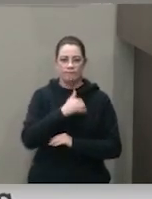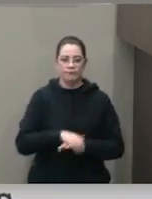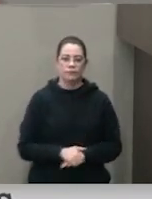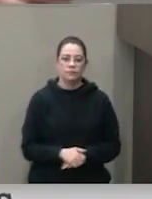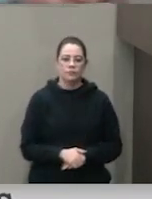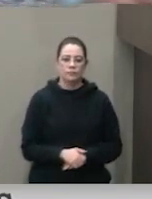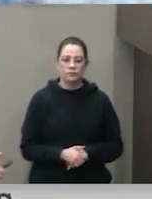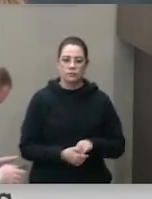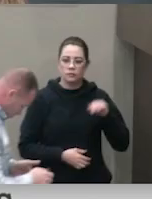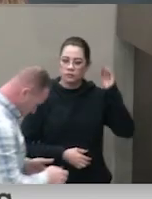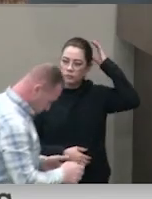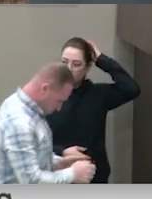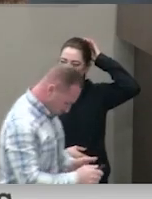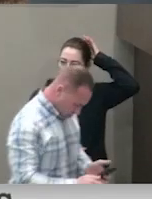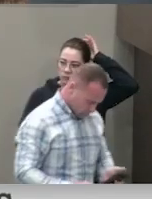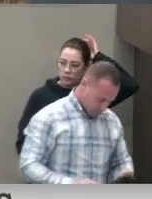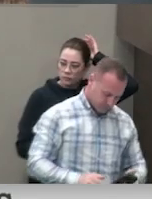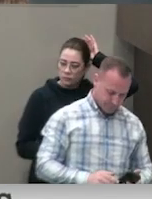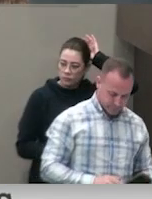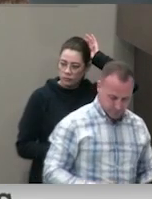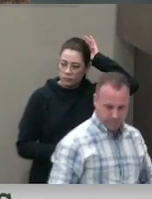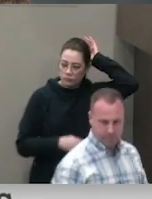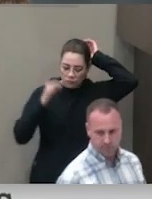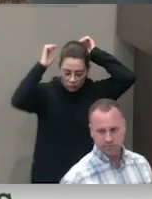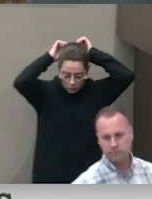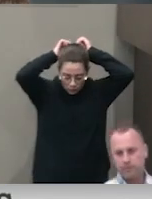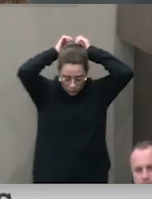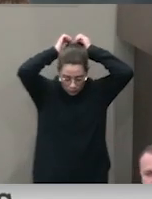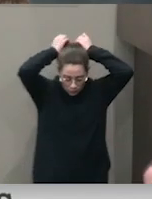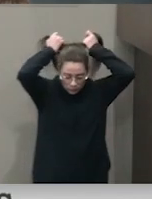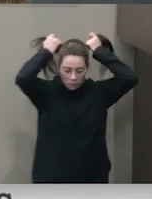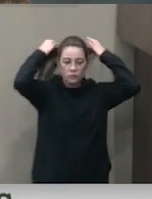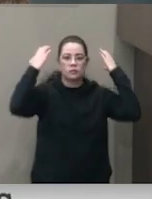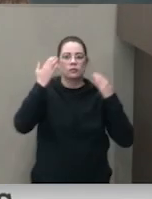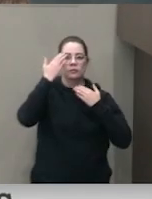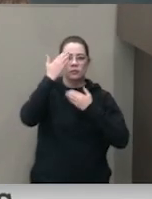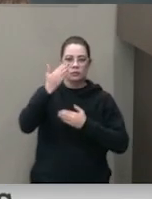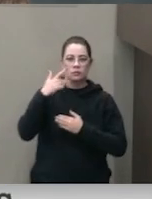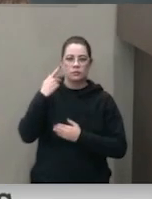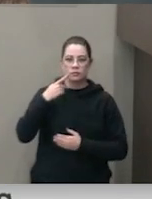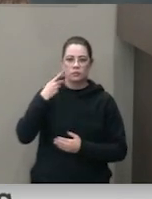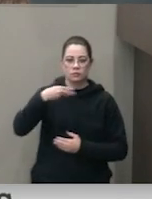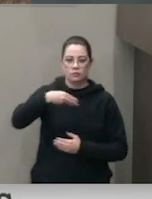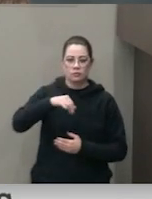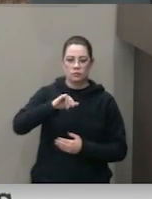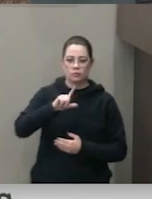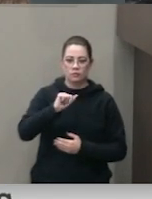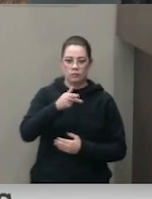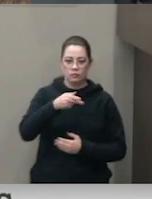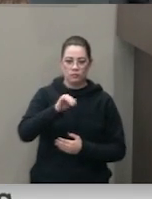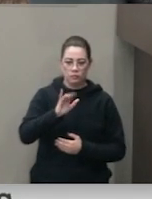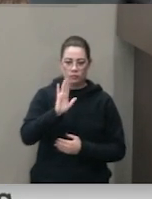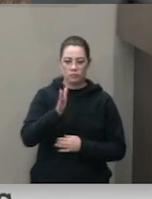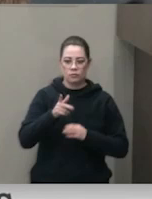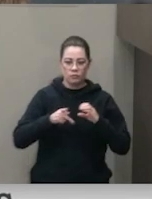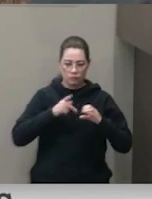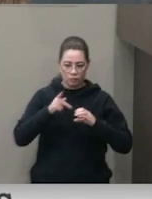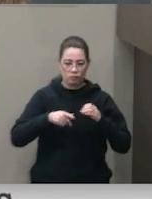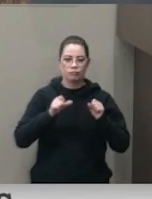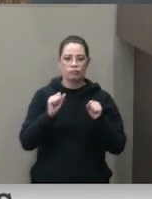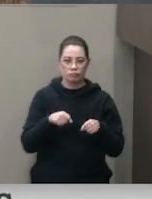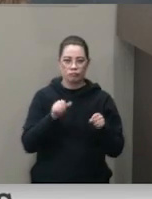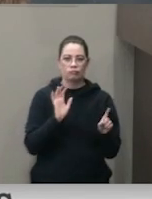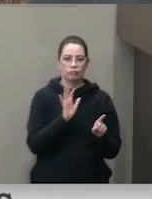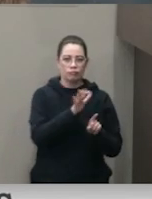Obrigado. Obrigada, vereador Diego Milani. E essa casa já se posicionou, sim,